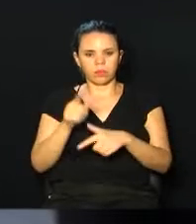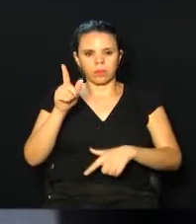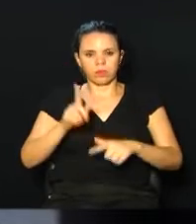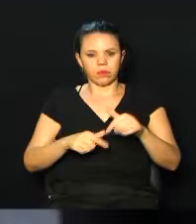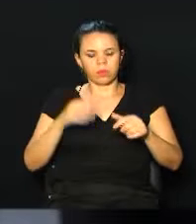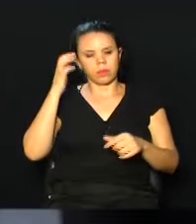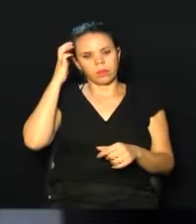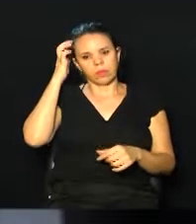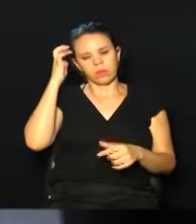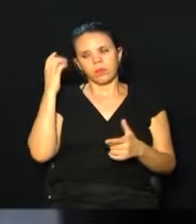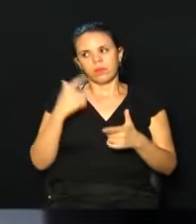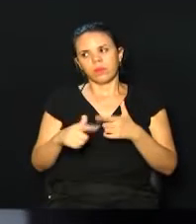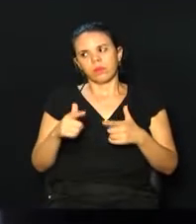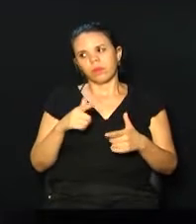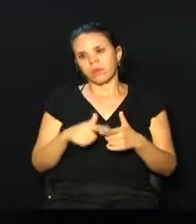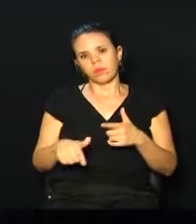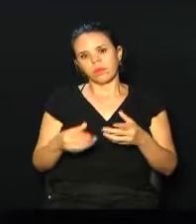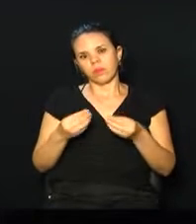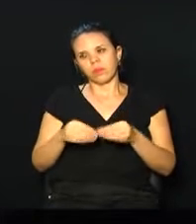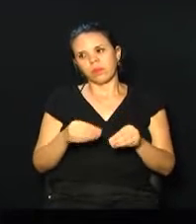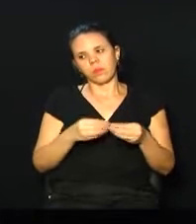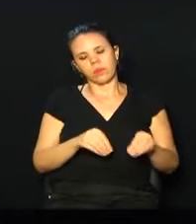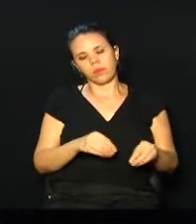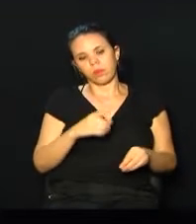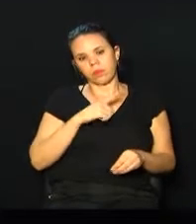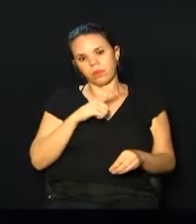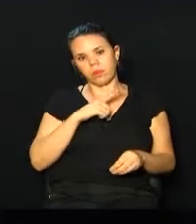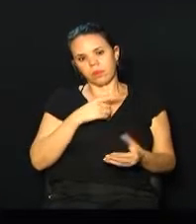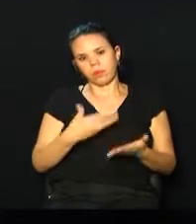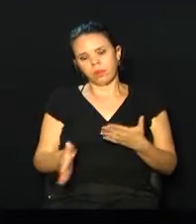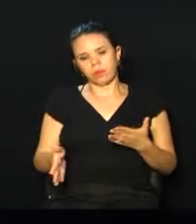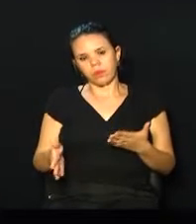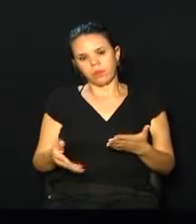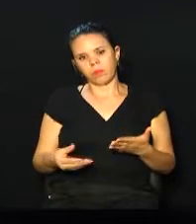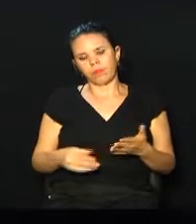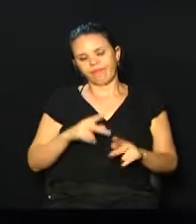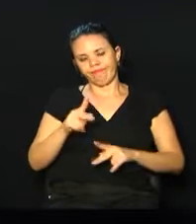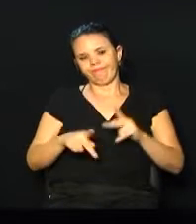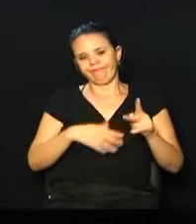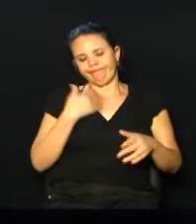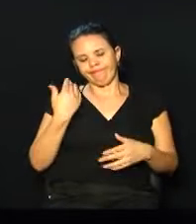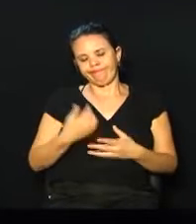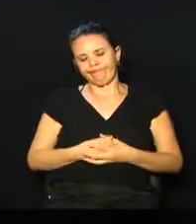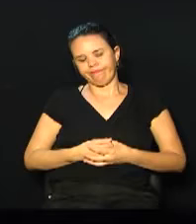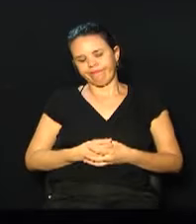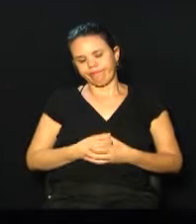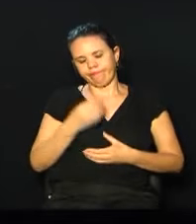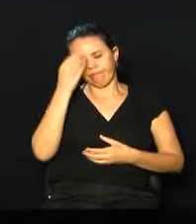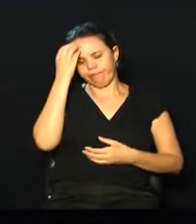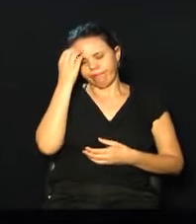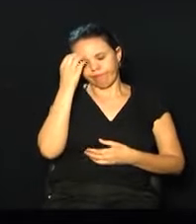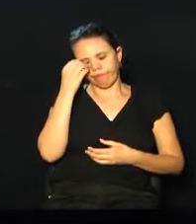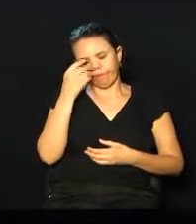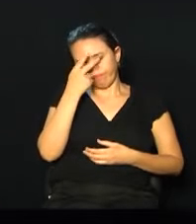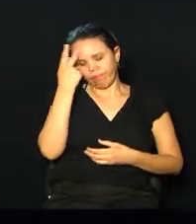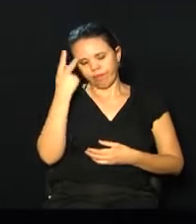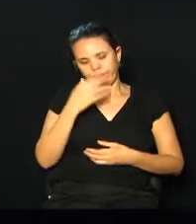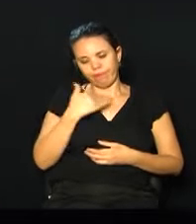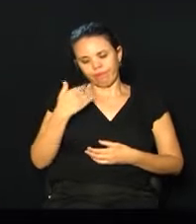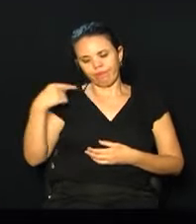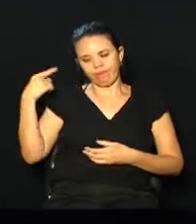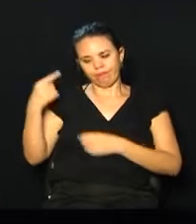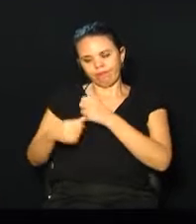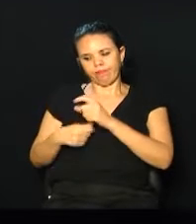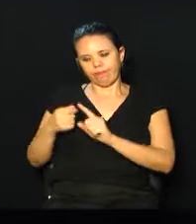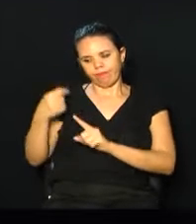de problemas de prejuízos, nós tivemos perdas de vidas humanas, né? Você citou o caso de uma pessoa que há um